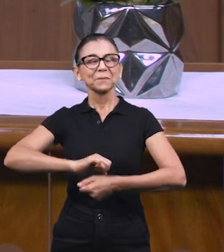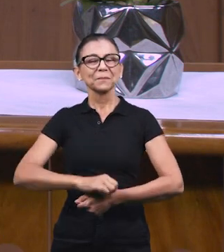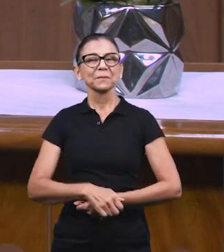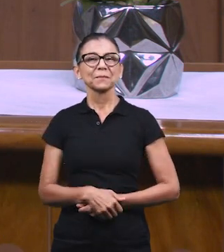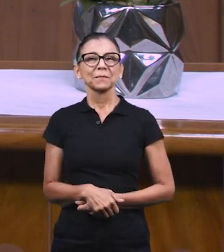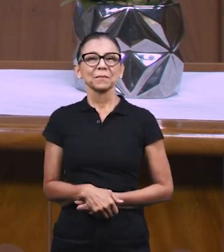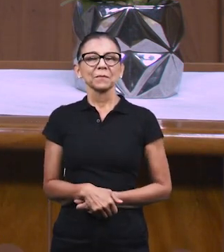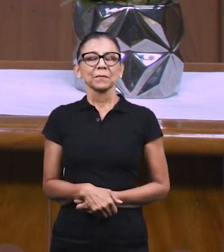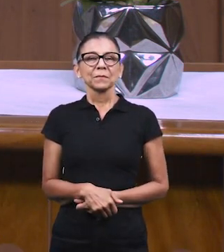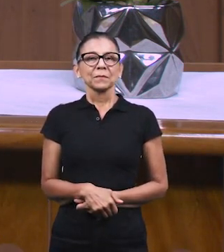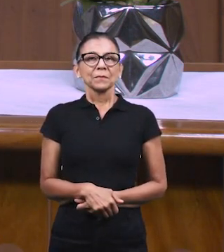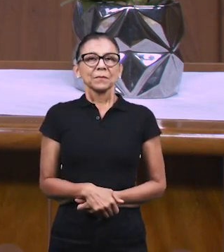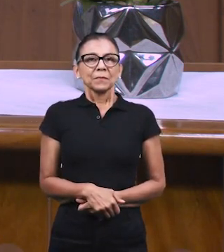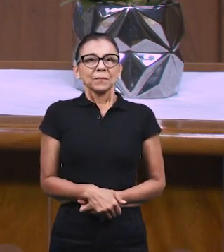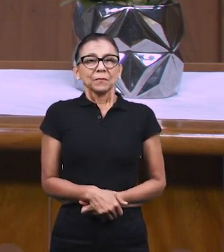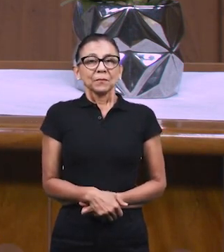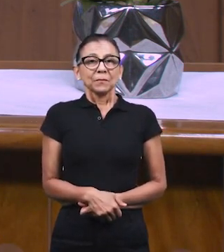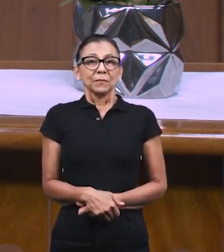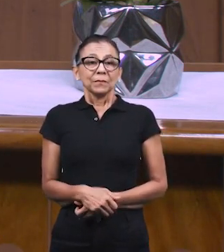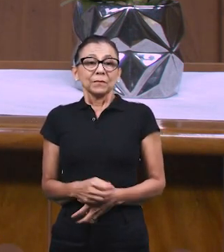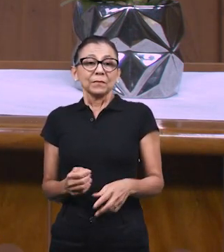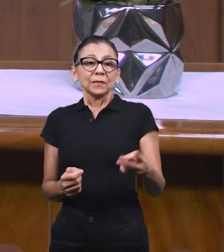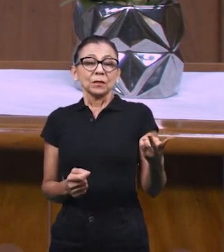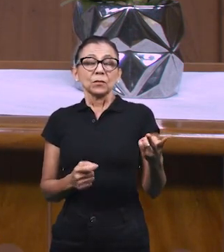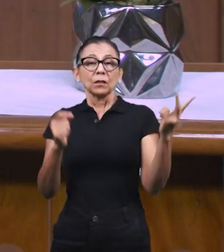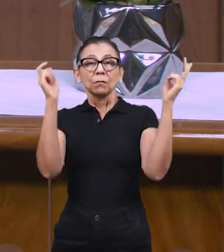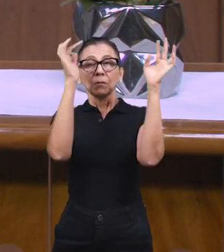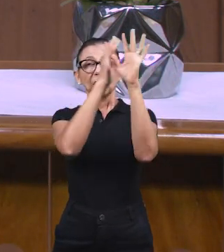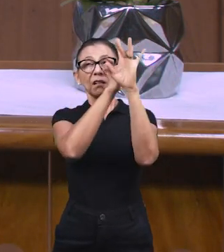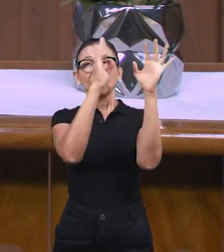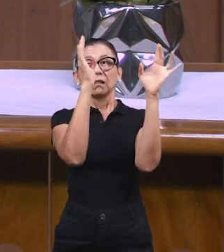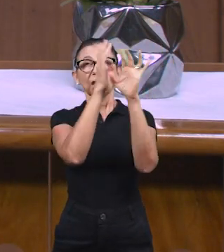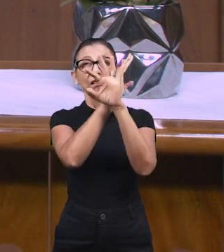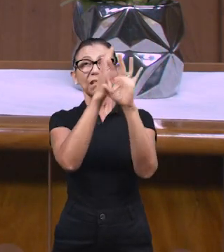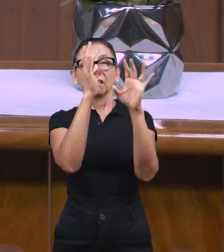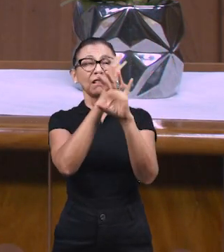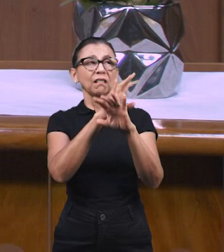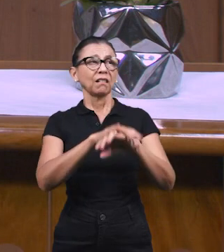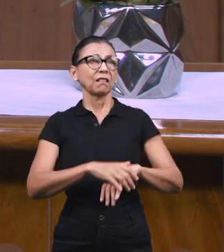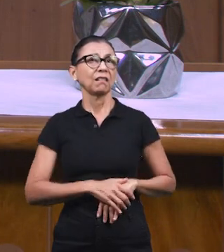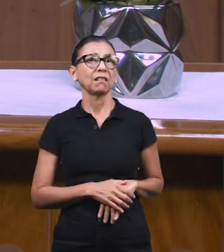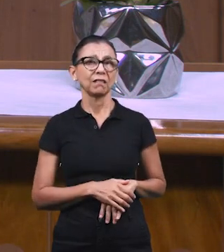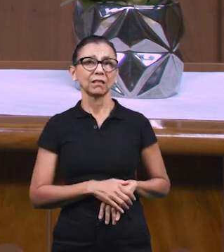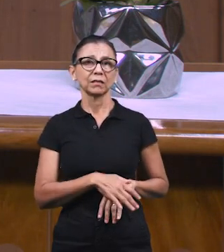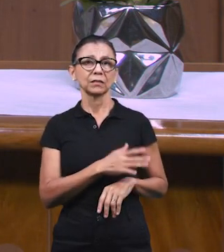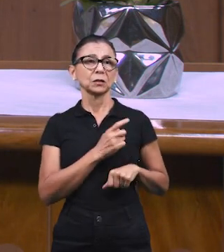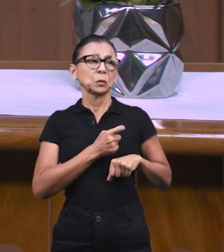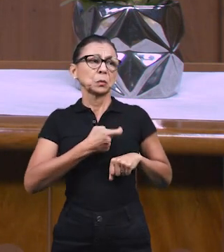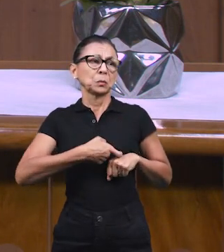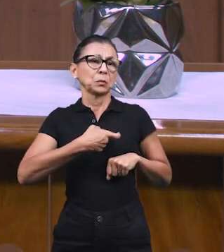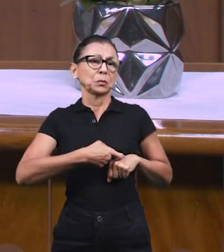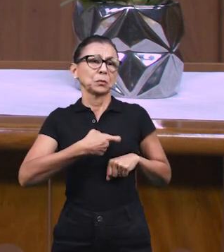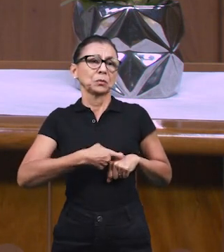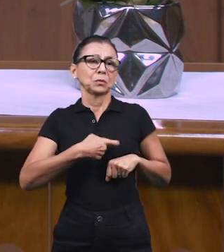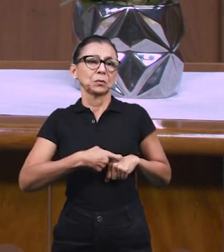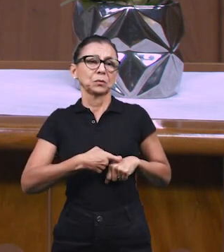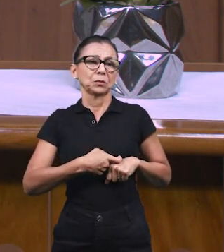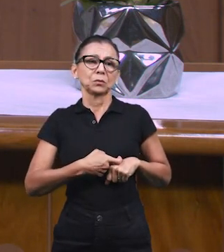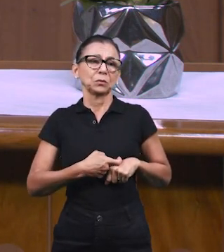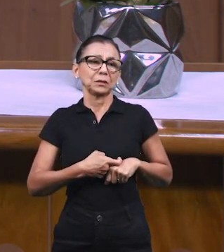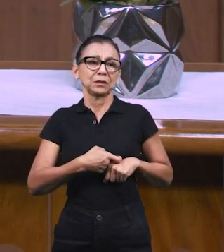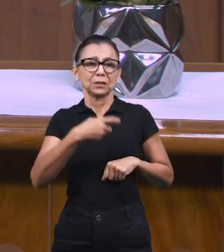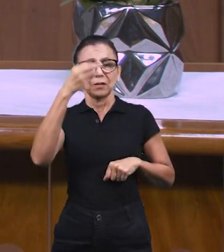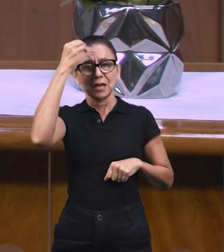E eles eram tão nécios, estavam com o coração tão endurecido para entender